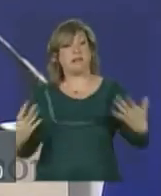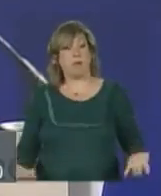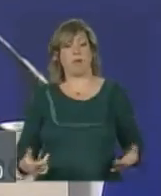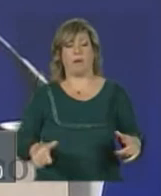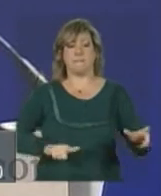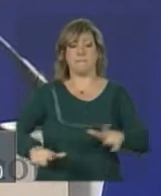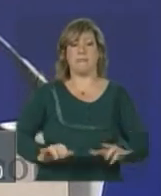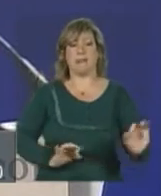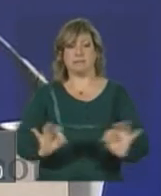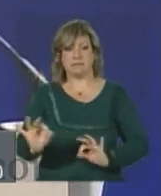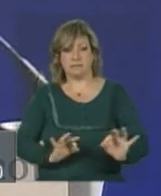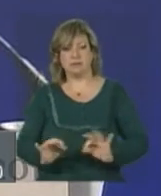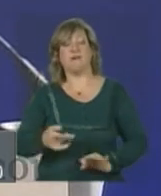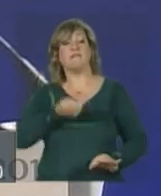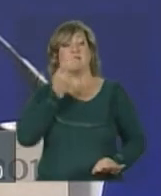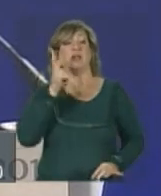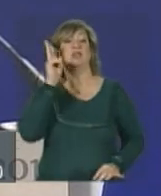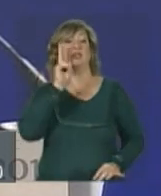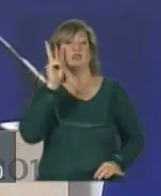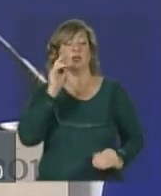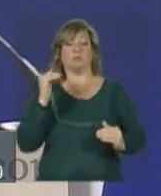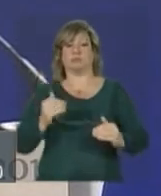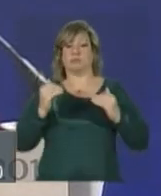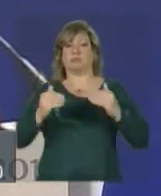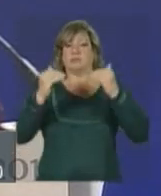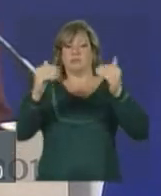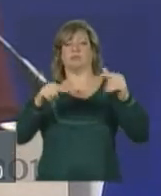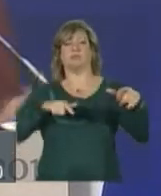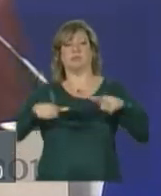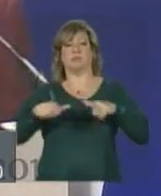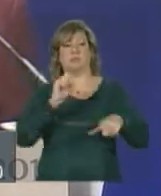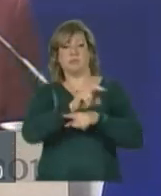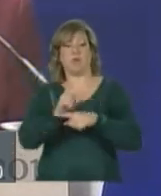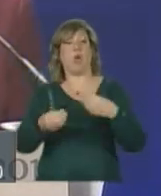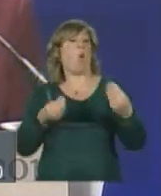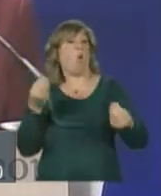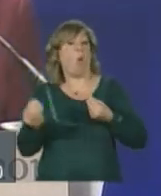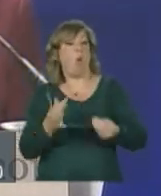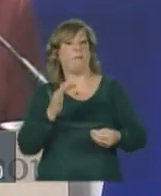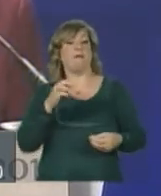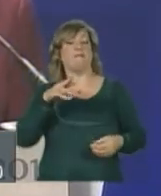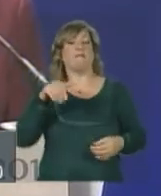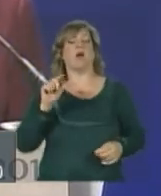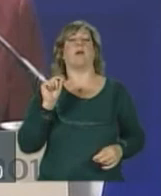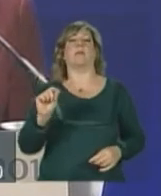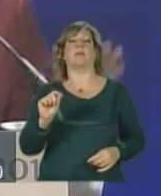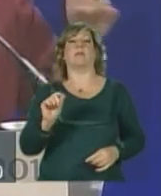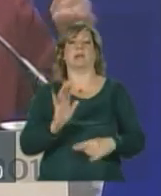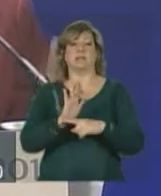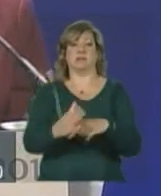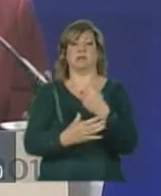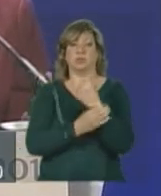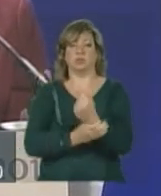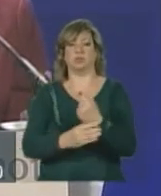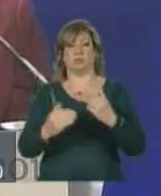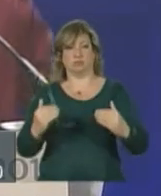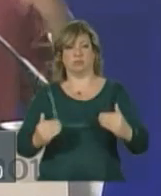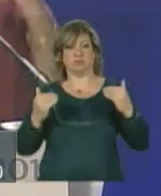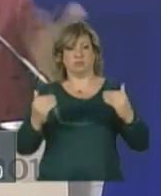de ação dizem respeito ao crescimento, ao emprego, como forma de assegurar um